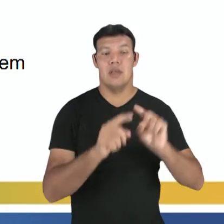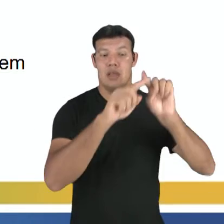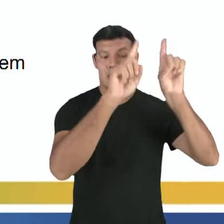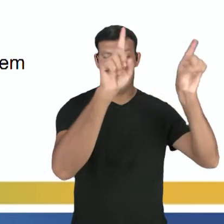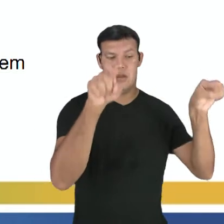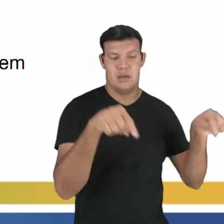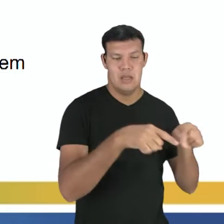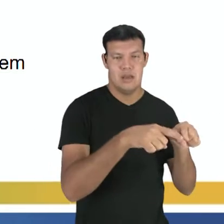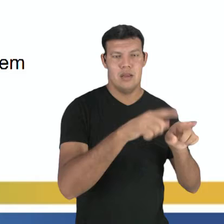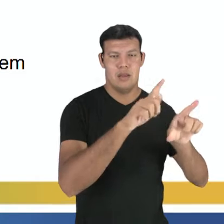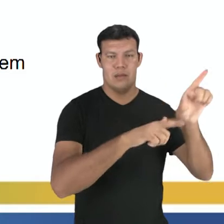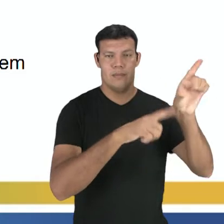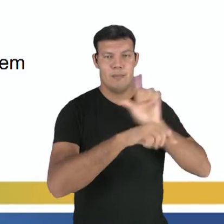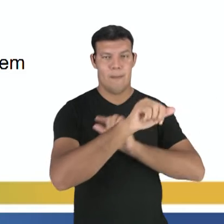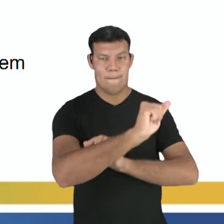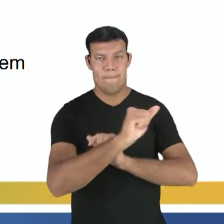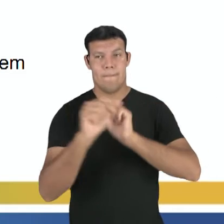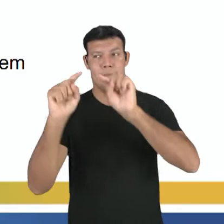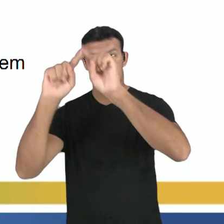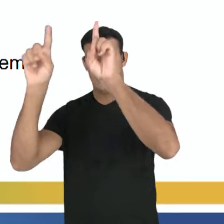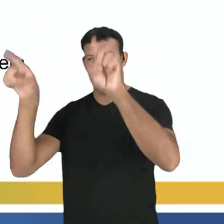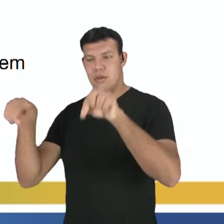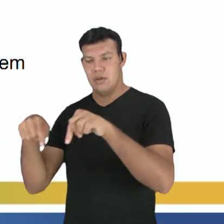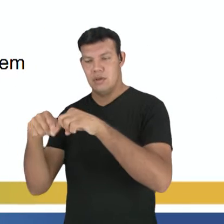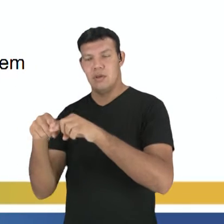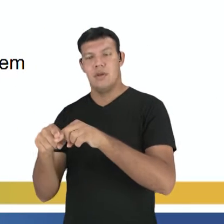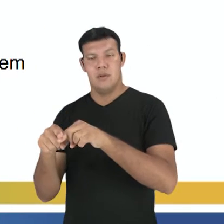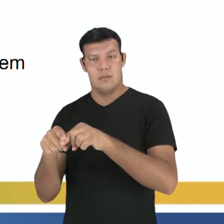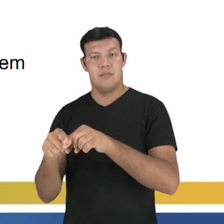conjunto A, onde no B ele não tem.